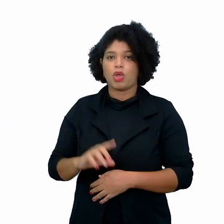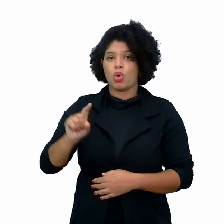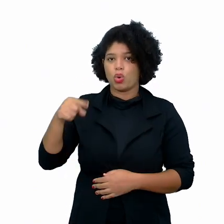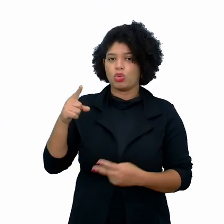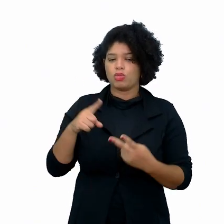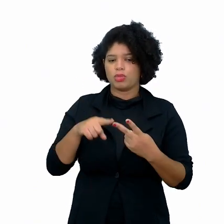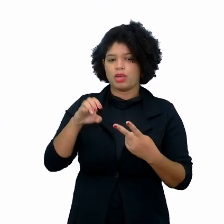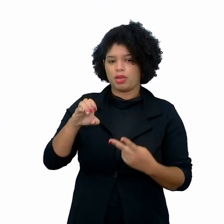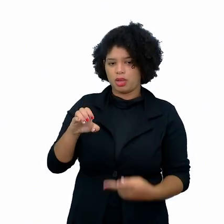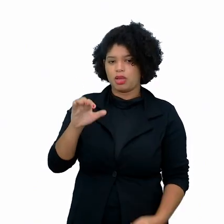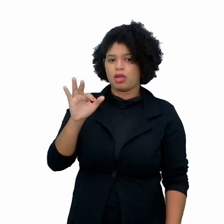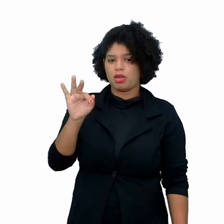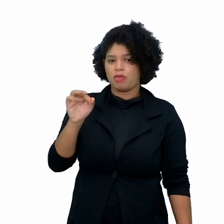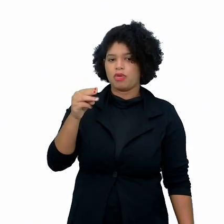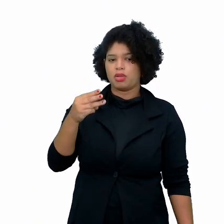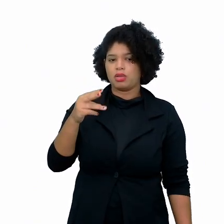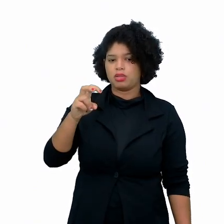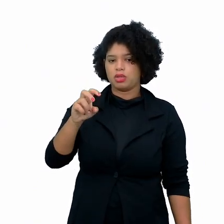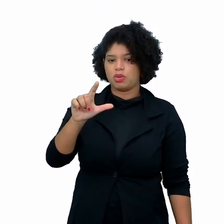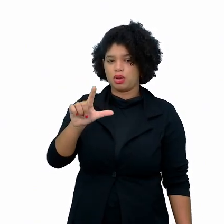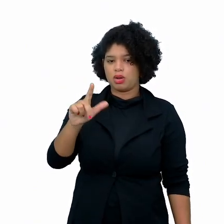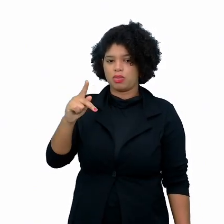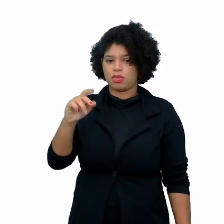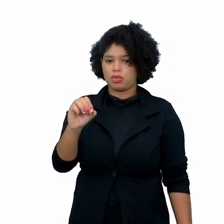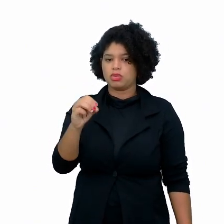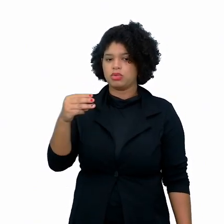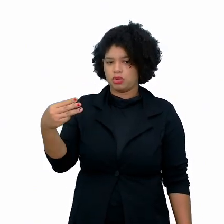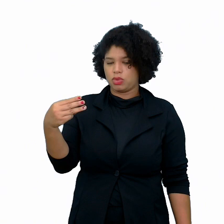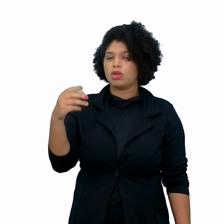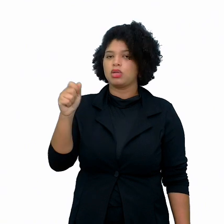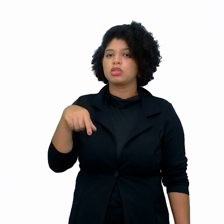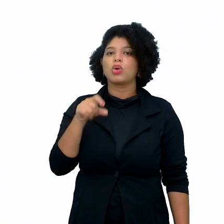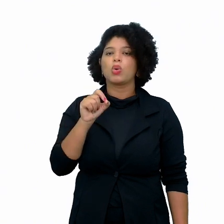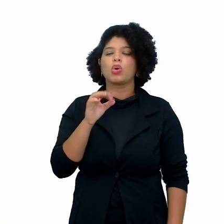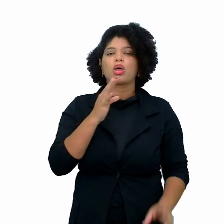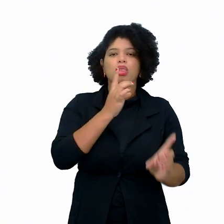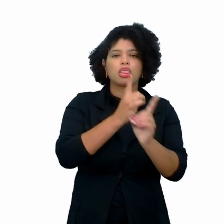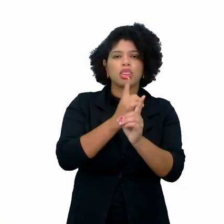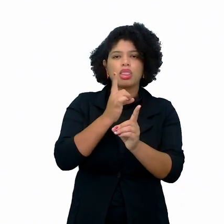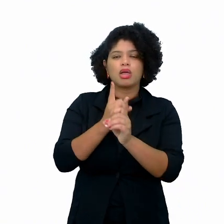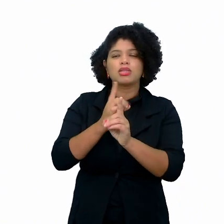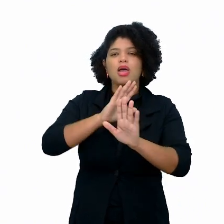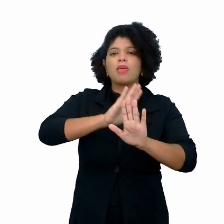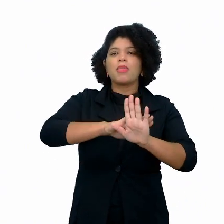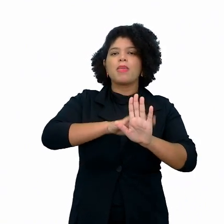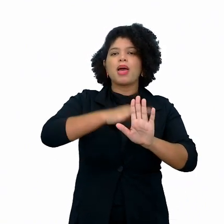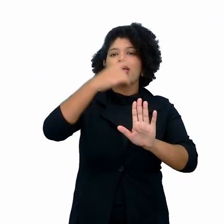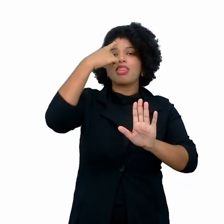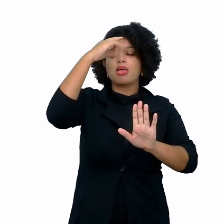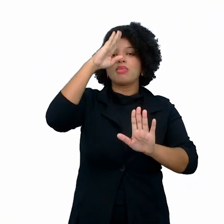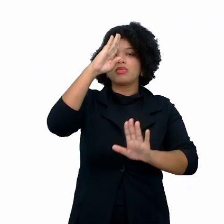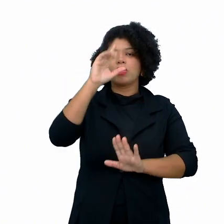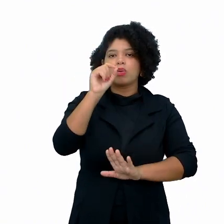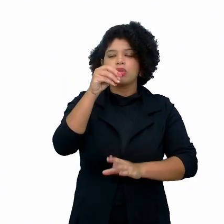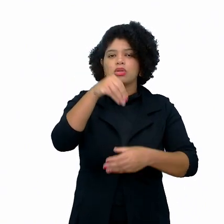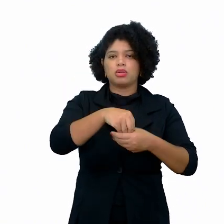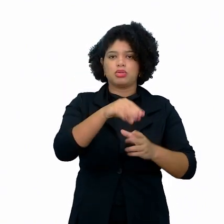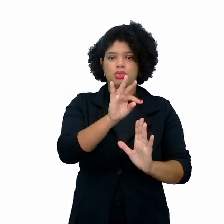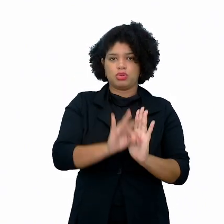a EF 35LP03, identificar a ideia central de textos.